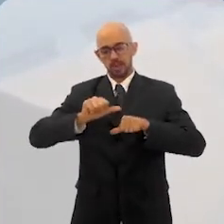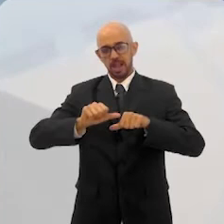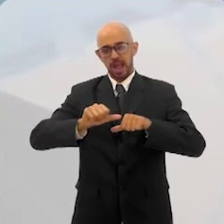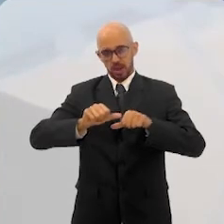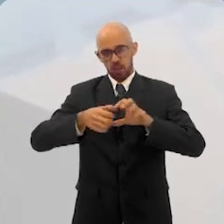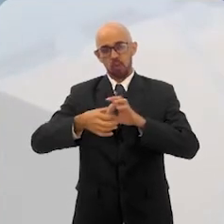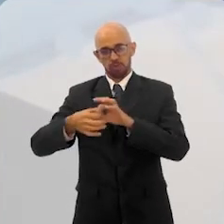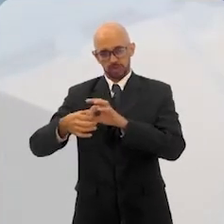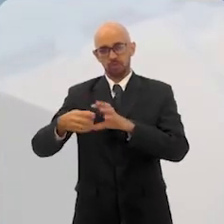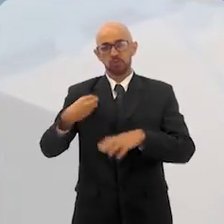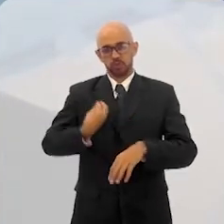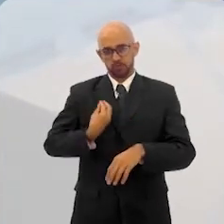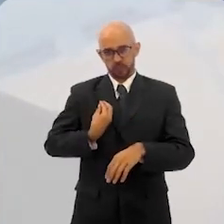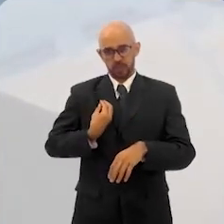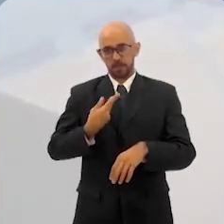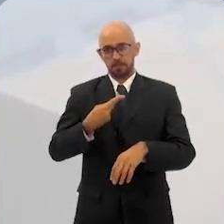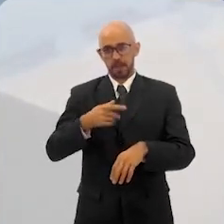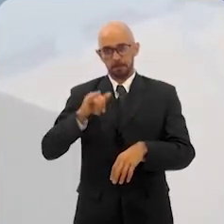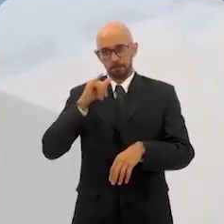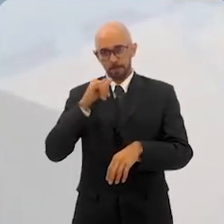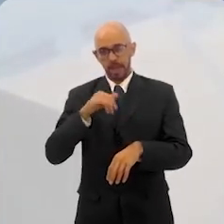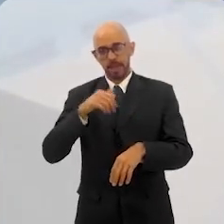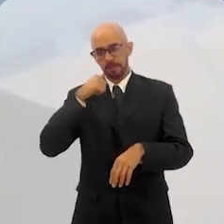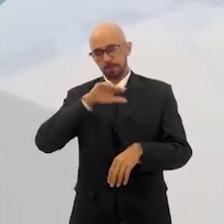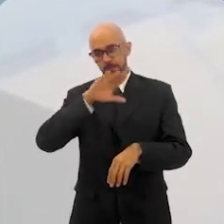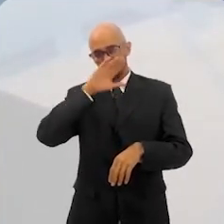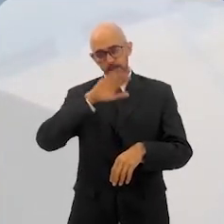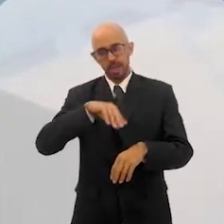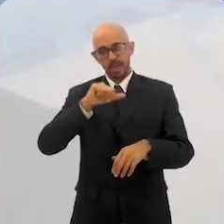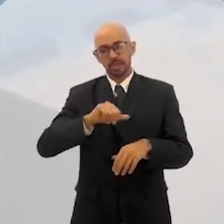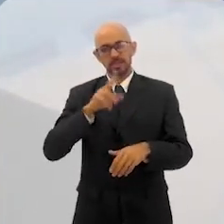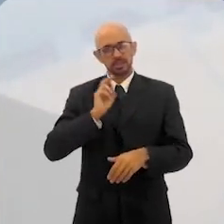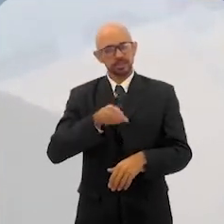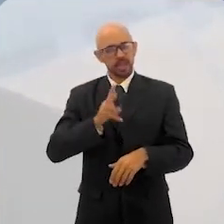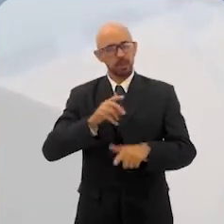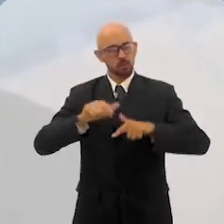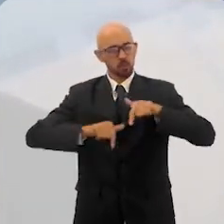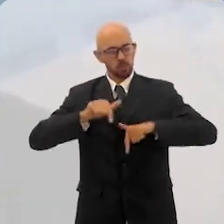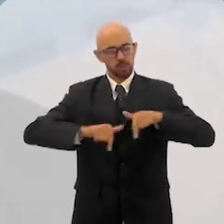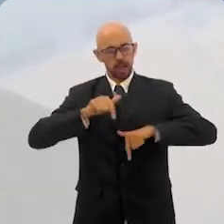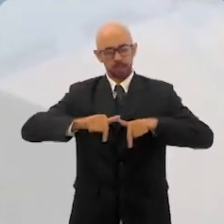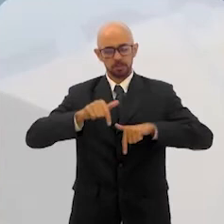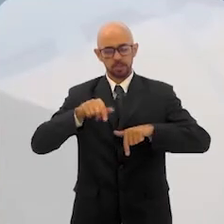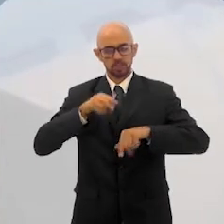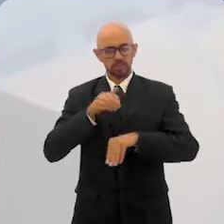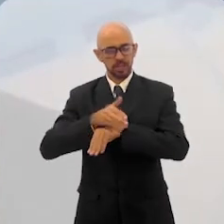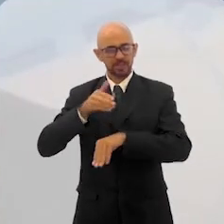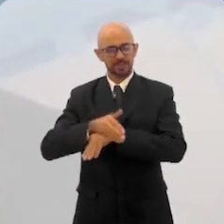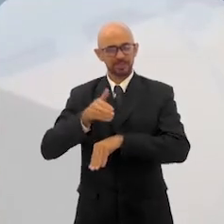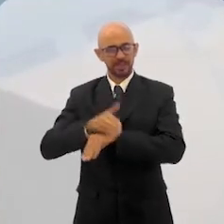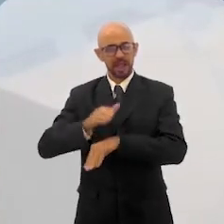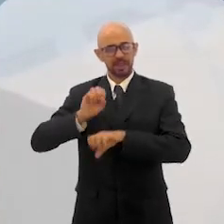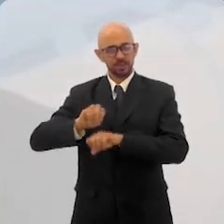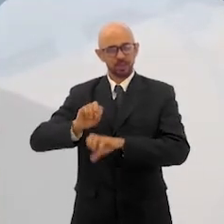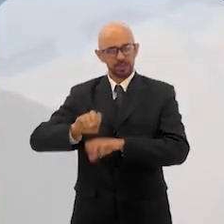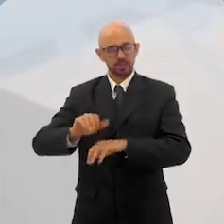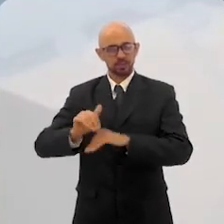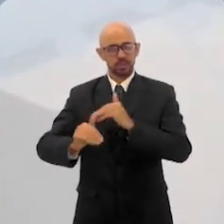desses filhos. Então, minha mãe e meu pai sempre foram pessoas que se dedicaram muito para que a gente pudesse buscar a educação como forma